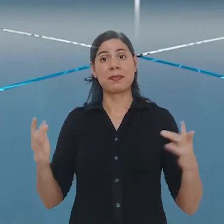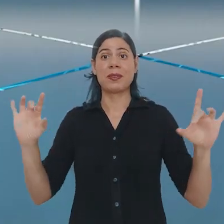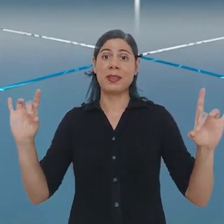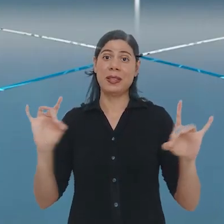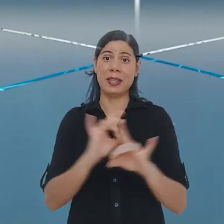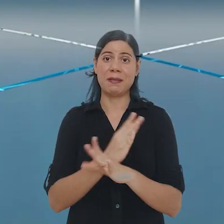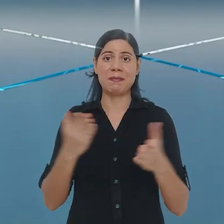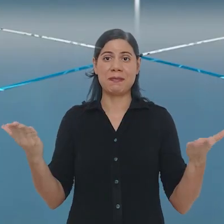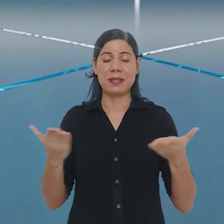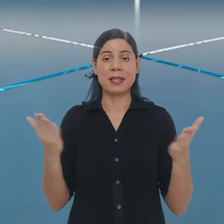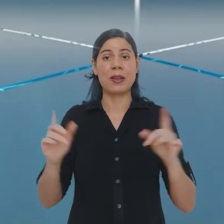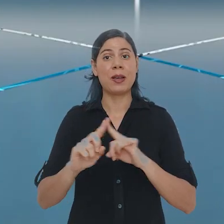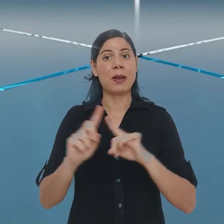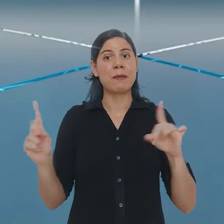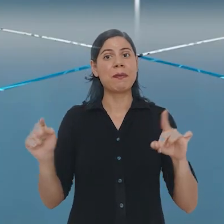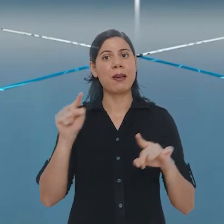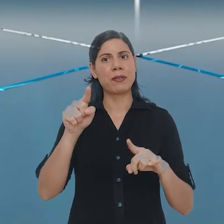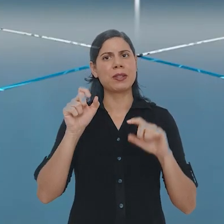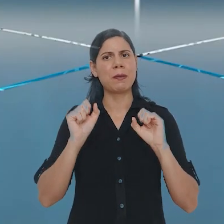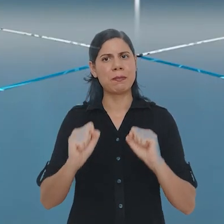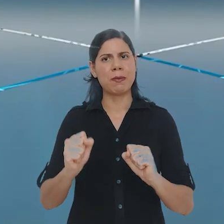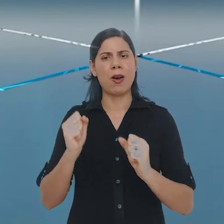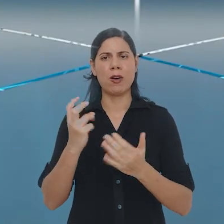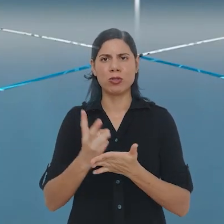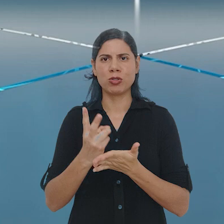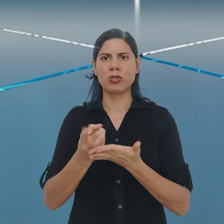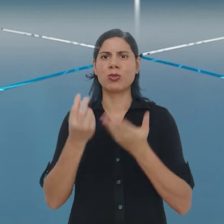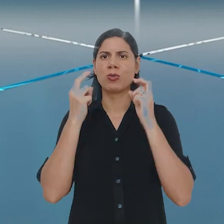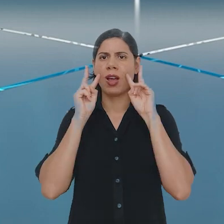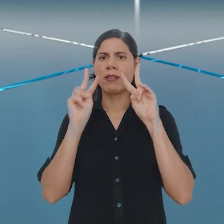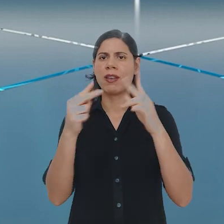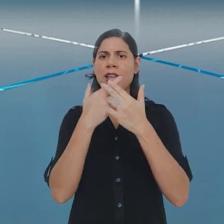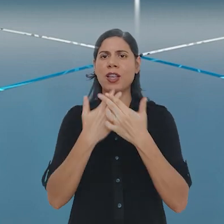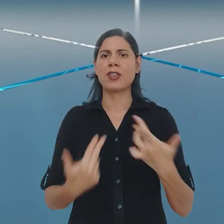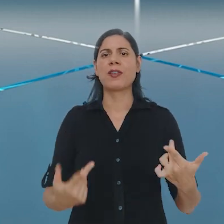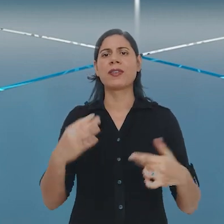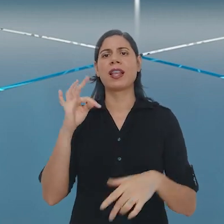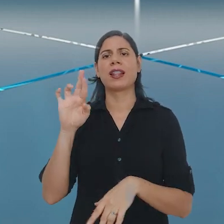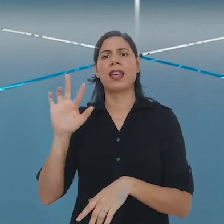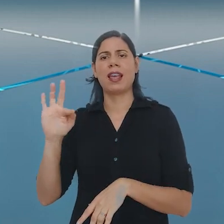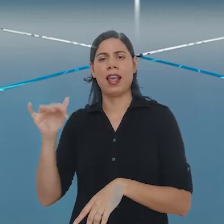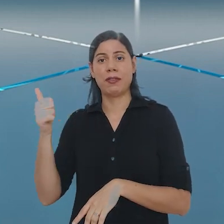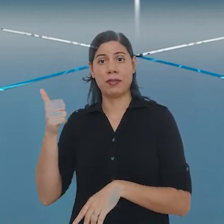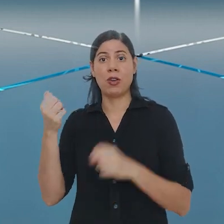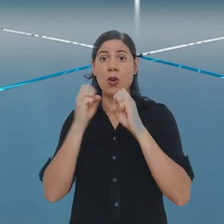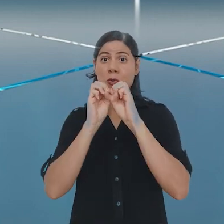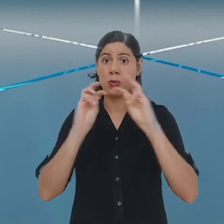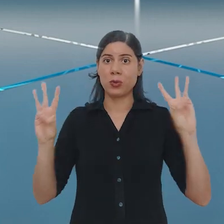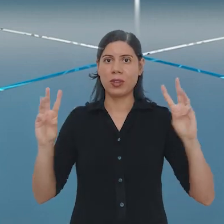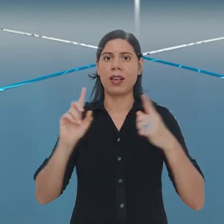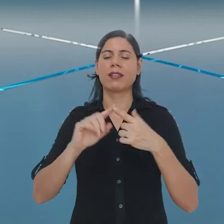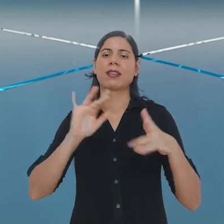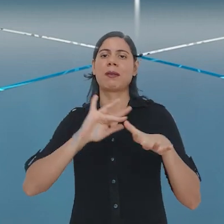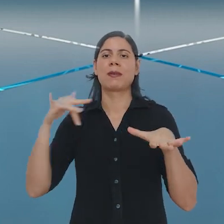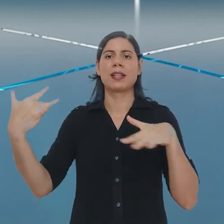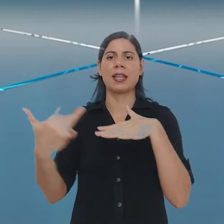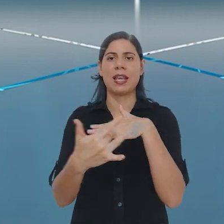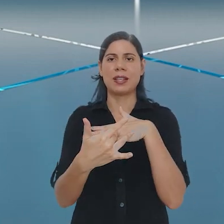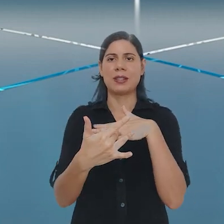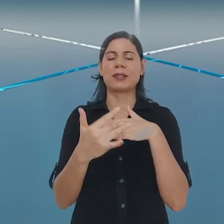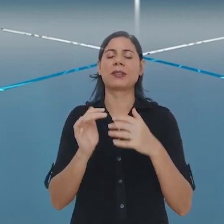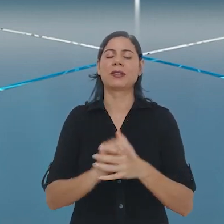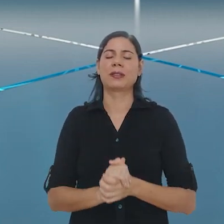Essa edição está terminando agora, mas continue acompanhando as novidades do TRF1 no site do Tribunal e também nas